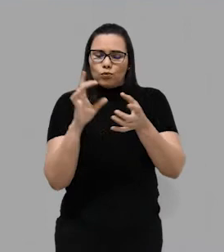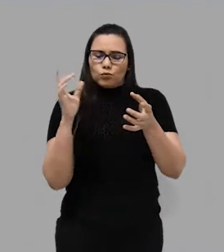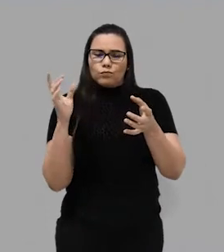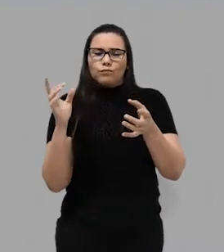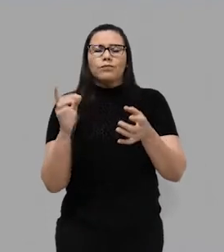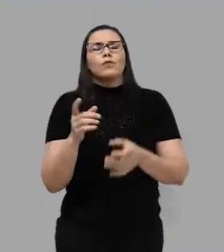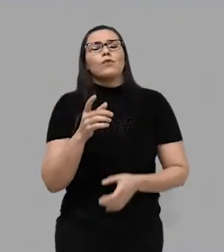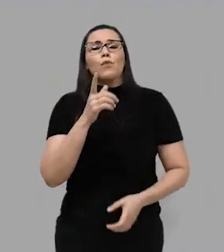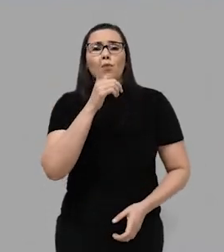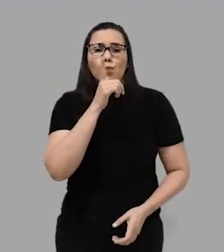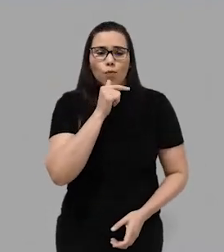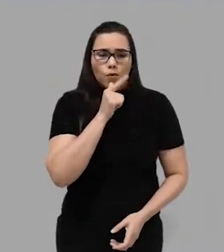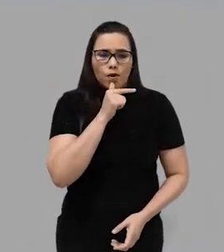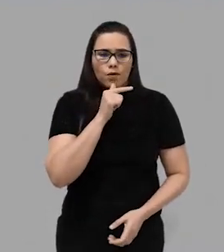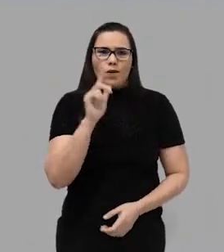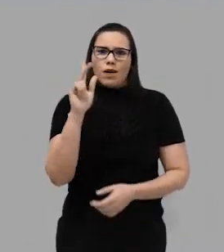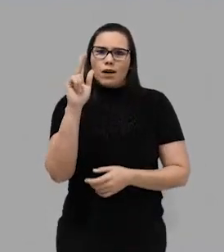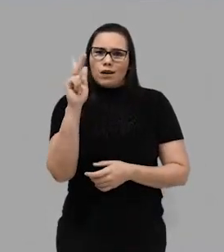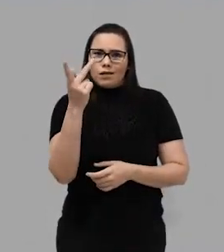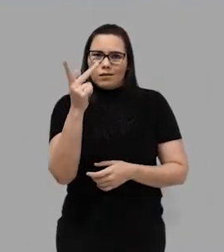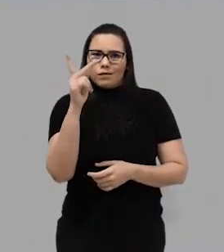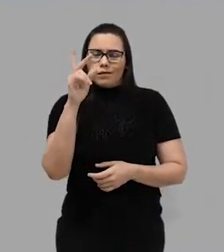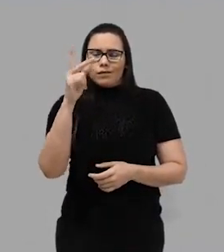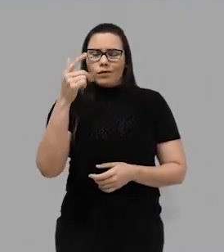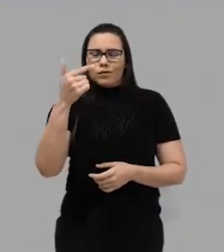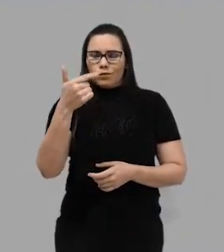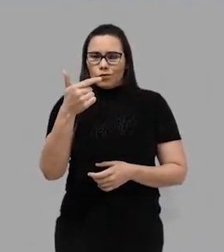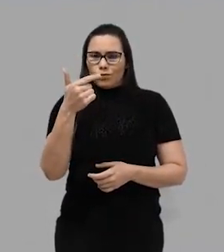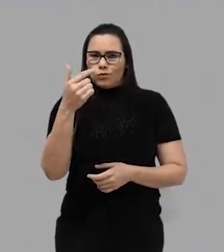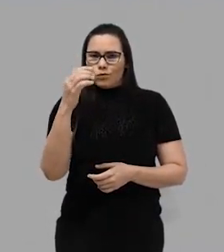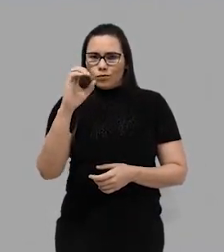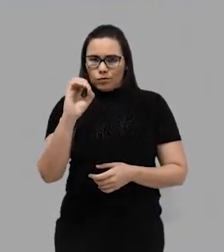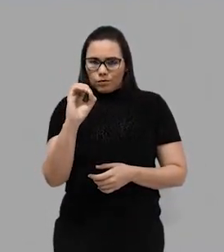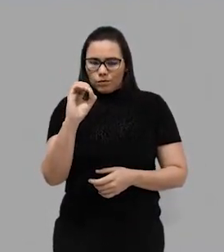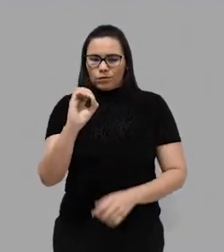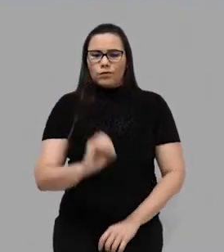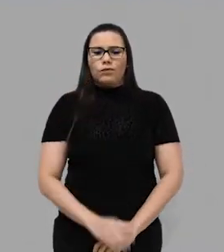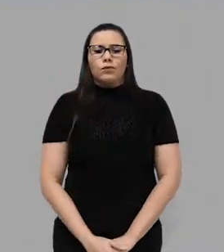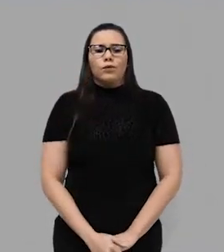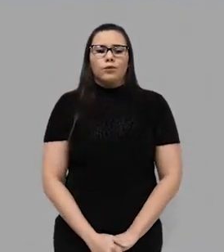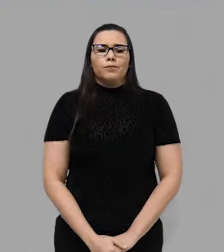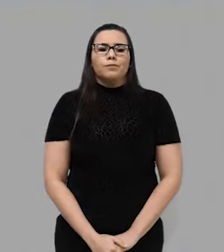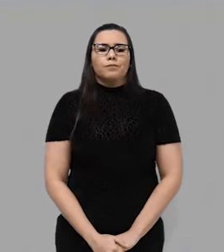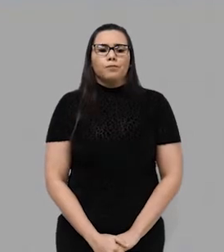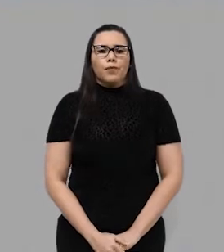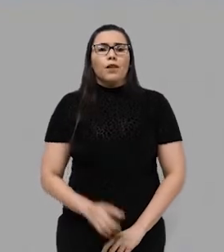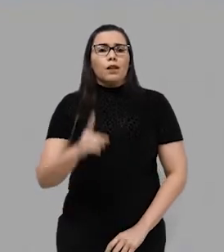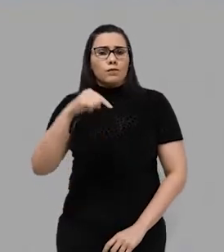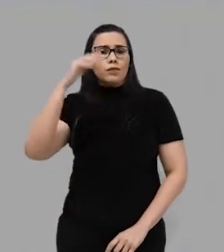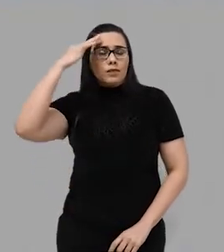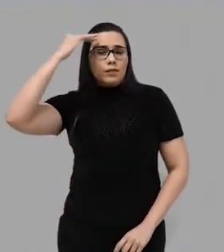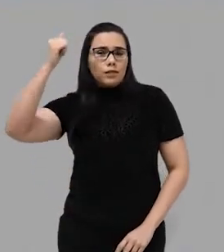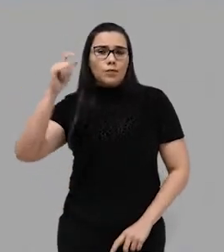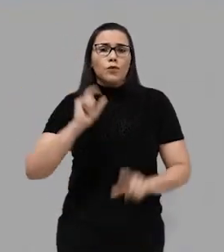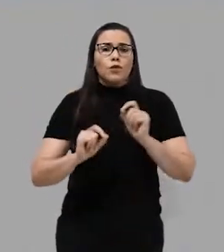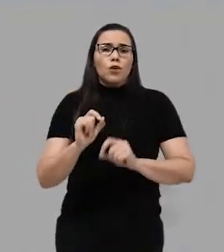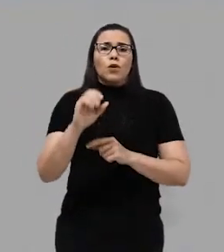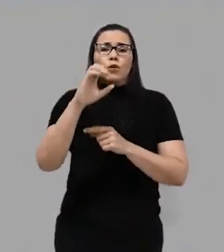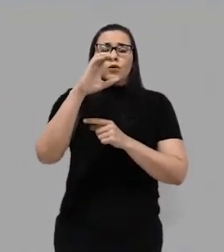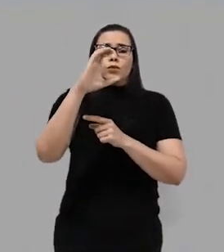ser absorvida das raízes da planta, né? E o gás carbônico está presente na atmosfera. Então,